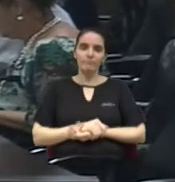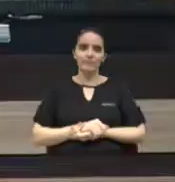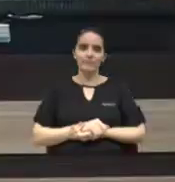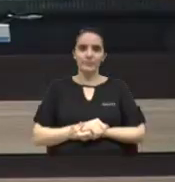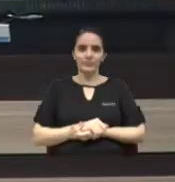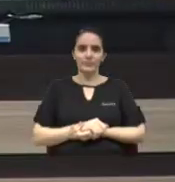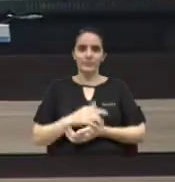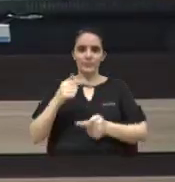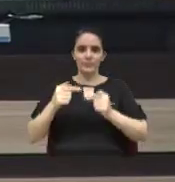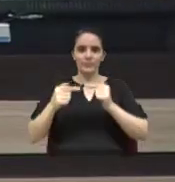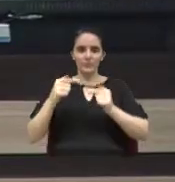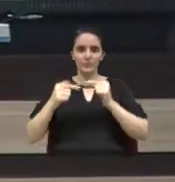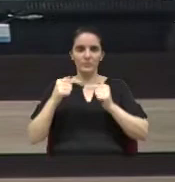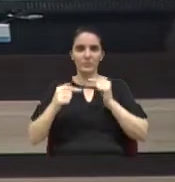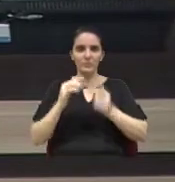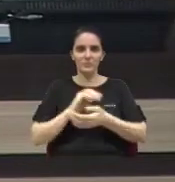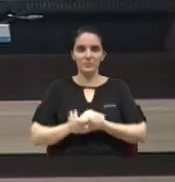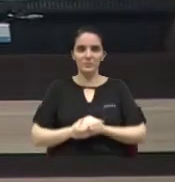Continua em discussão.